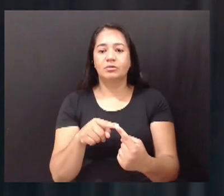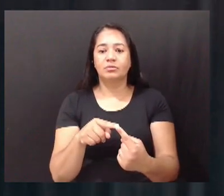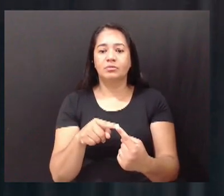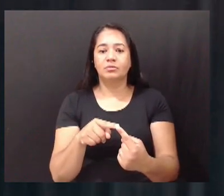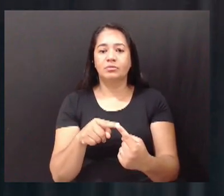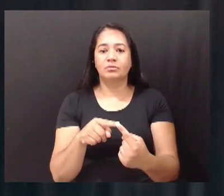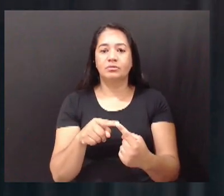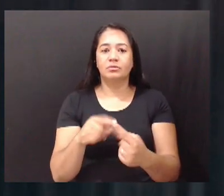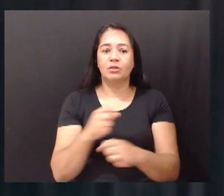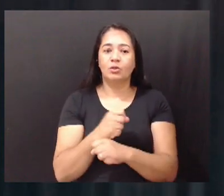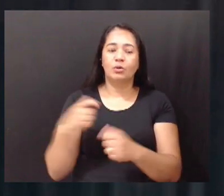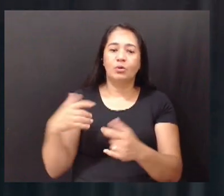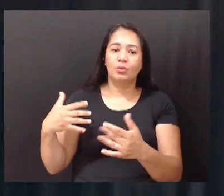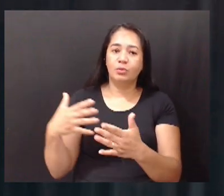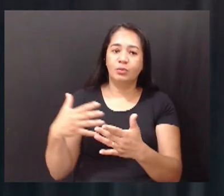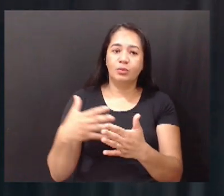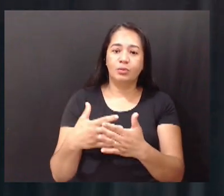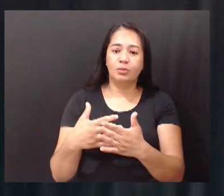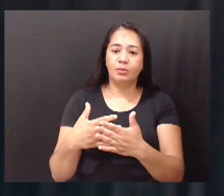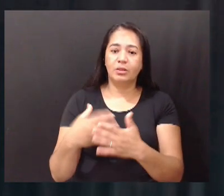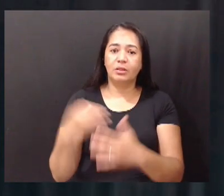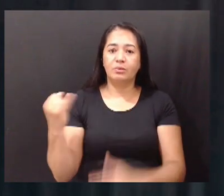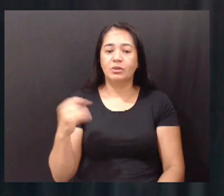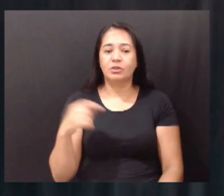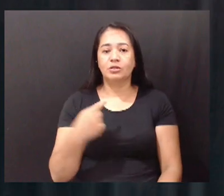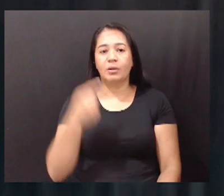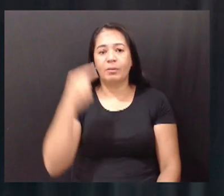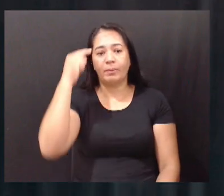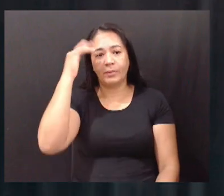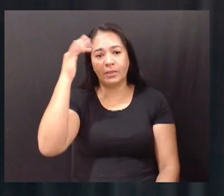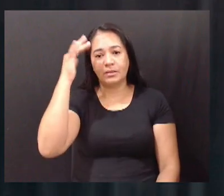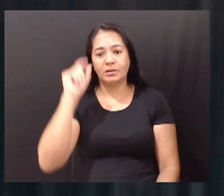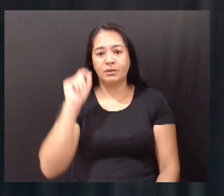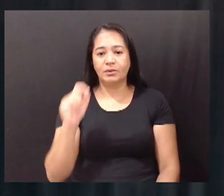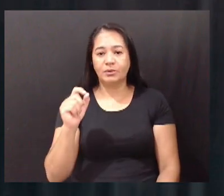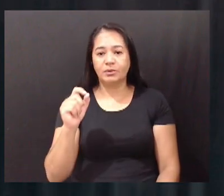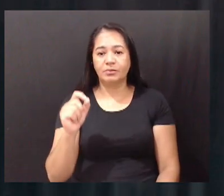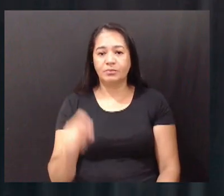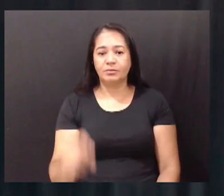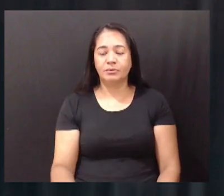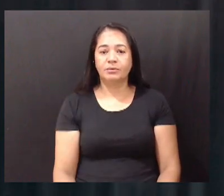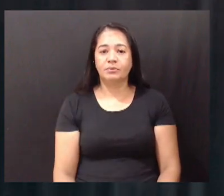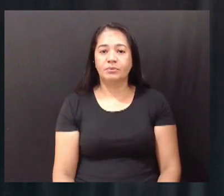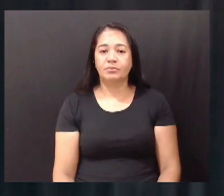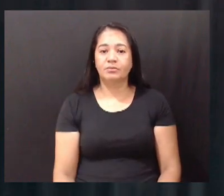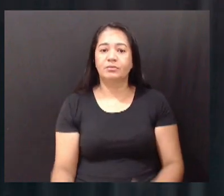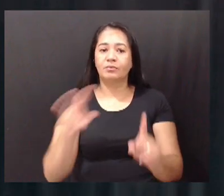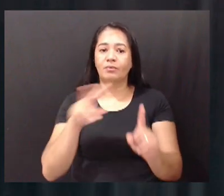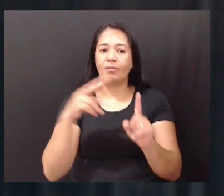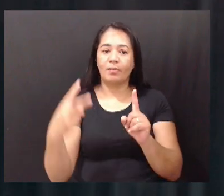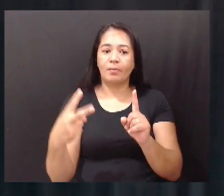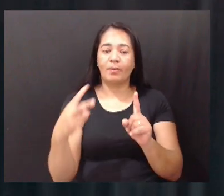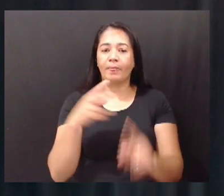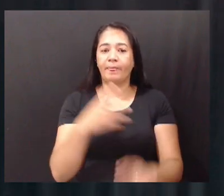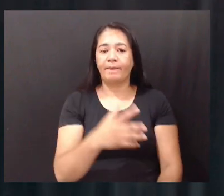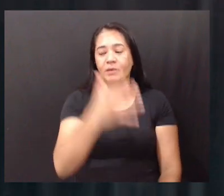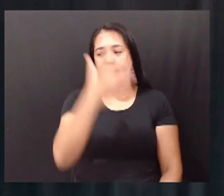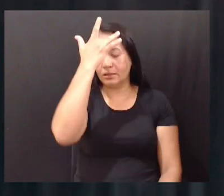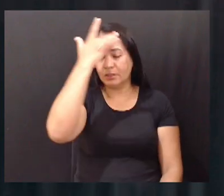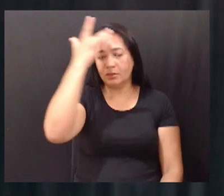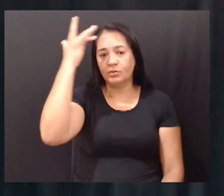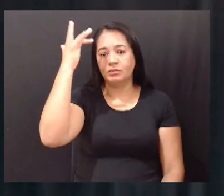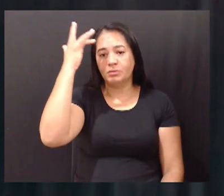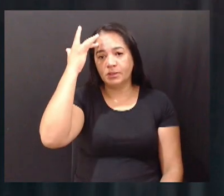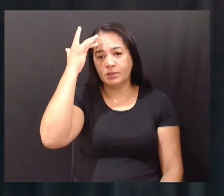É importante também a gente pensar que, do nosso ponto de vista de saúde mental, né, é